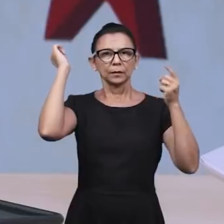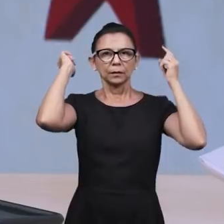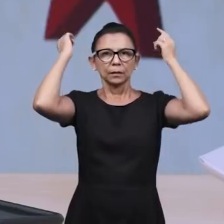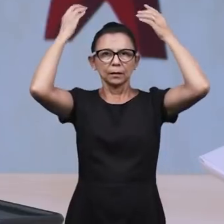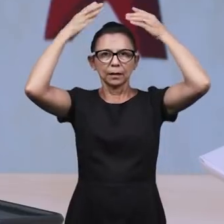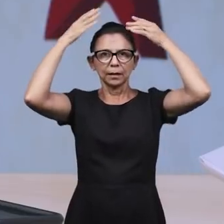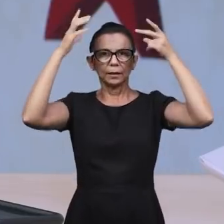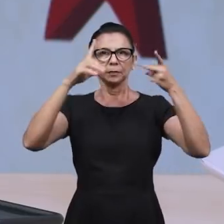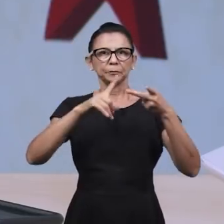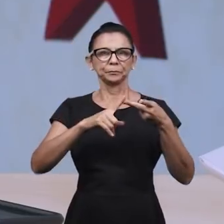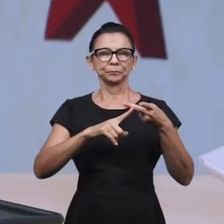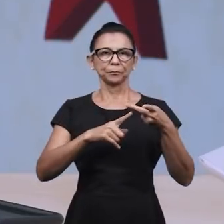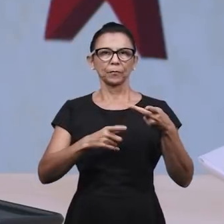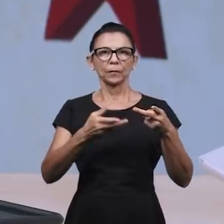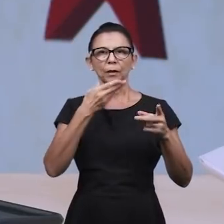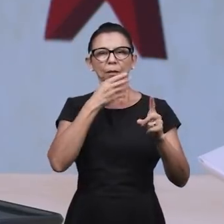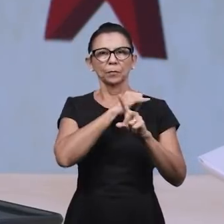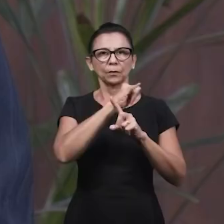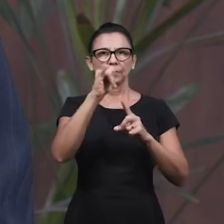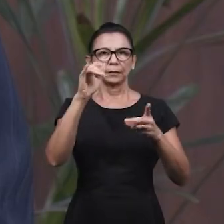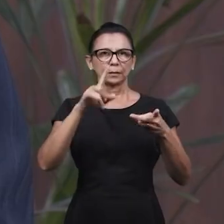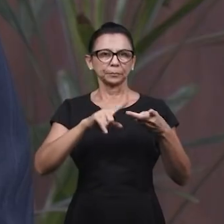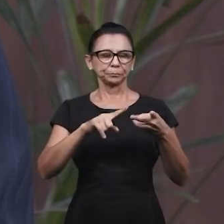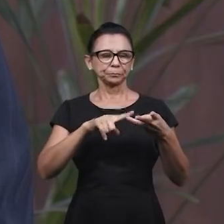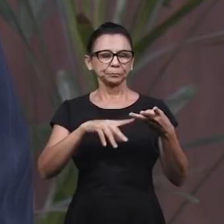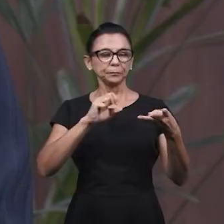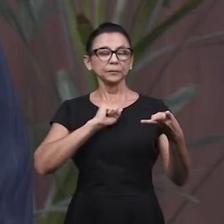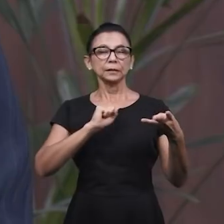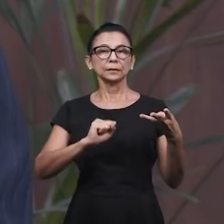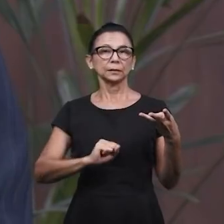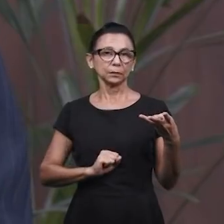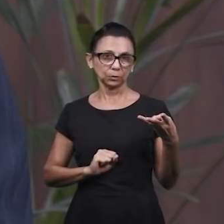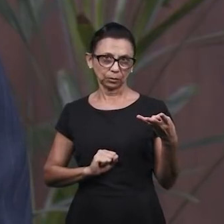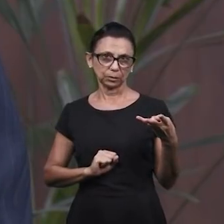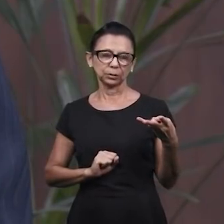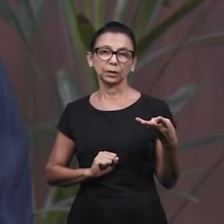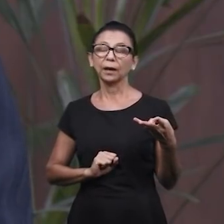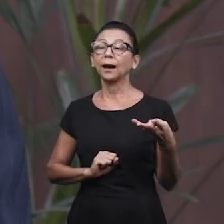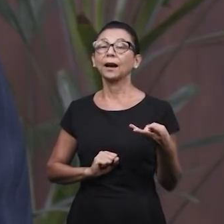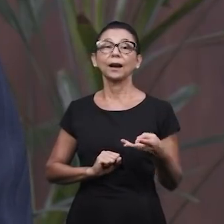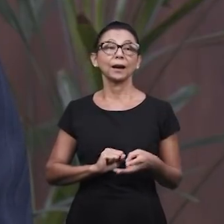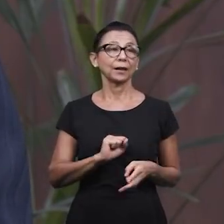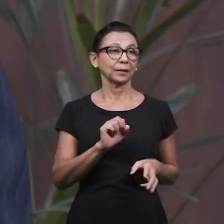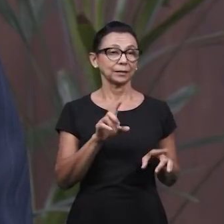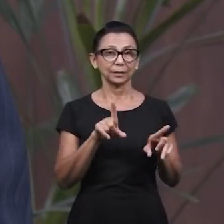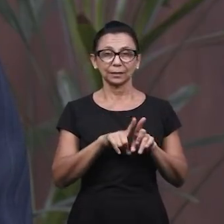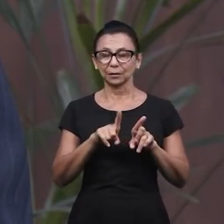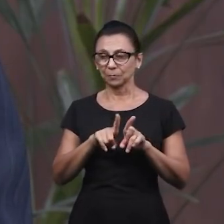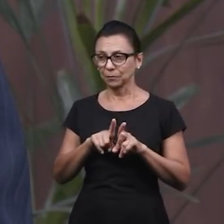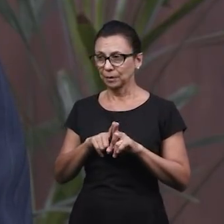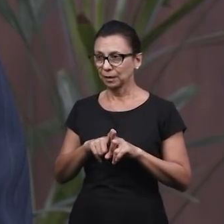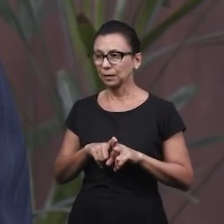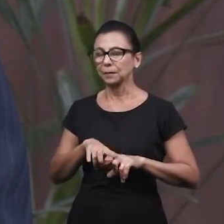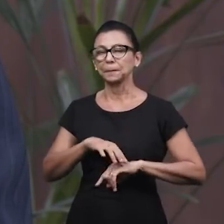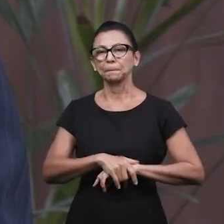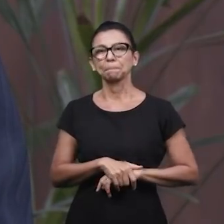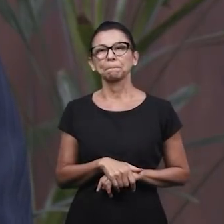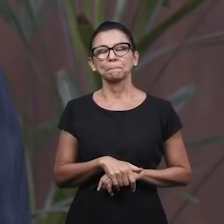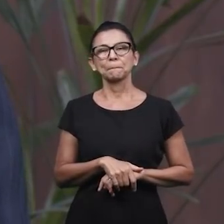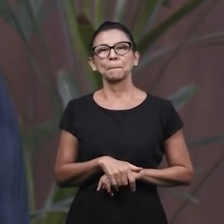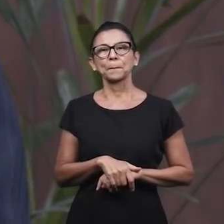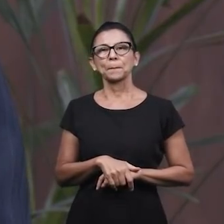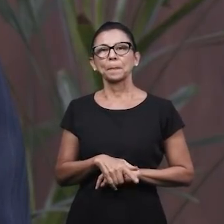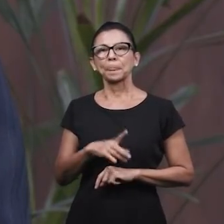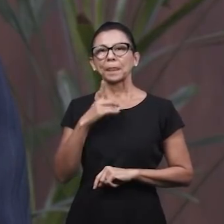como sacerdote. Bom, aí veja bem, outra tipologia notável do Senhor Jesus no Velho Testamento é